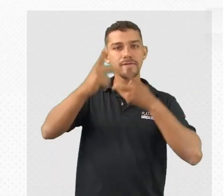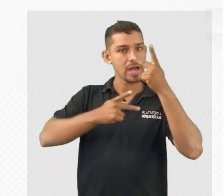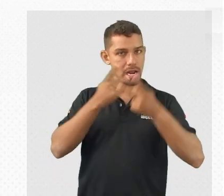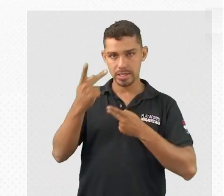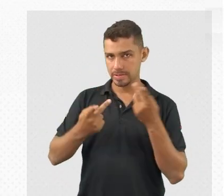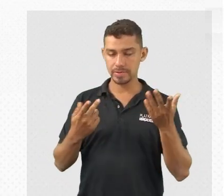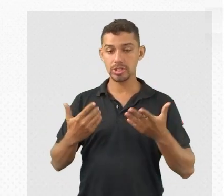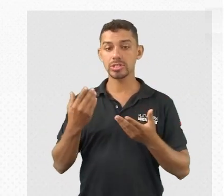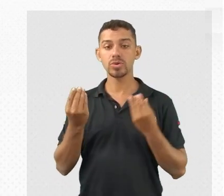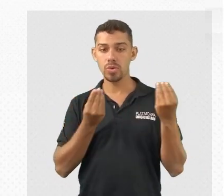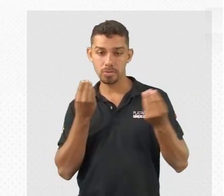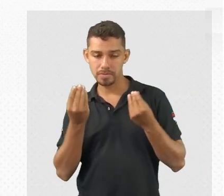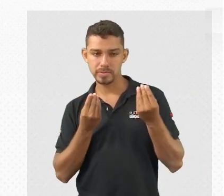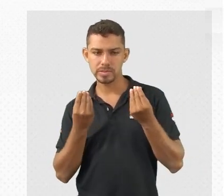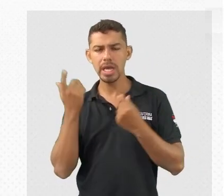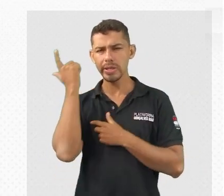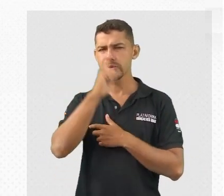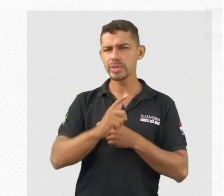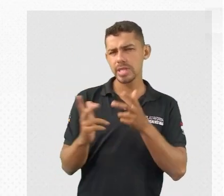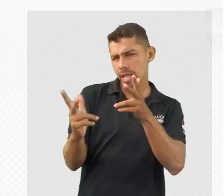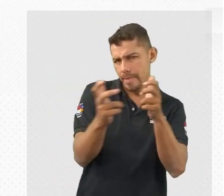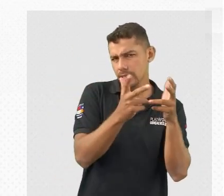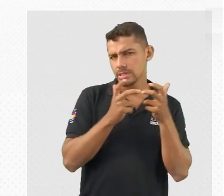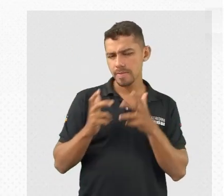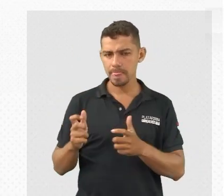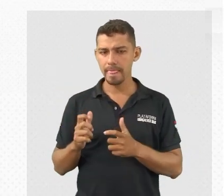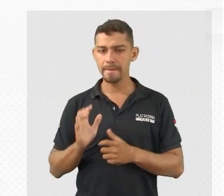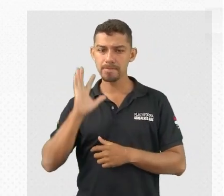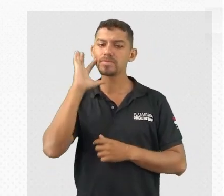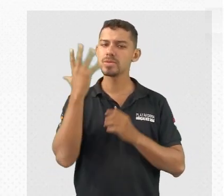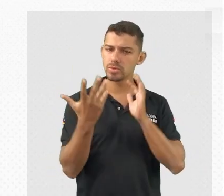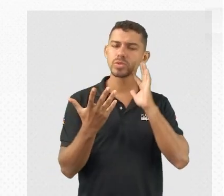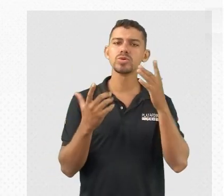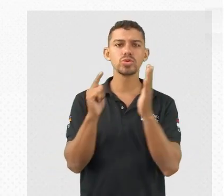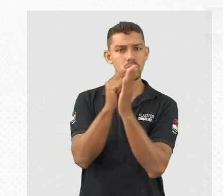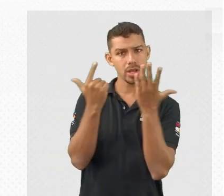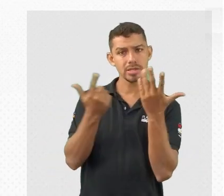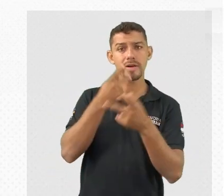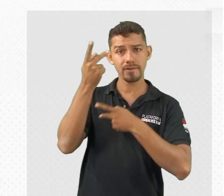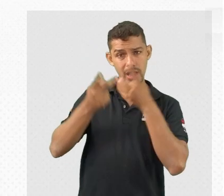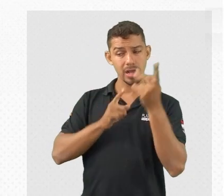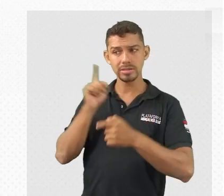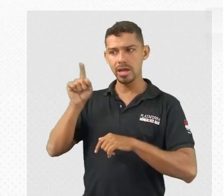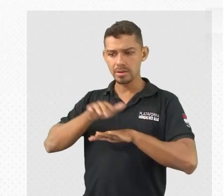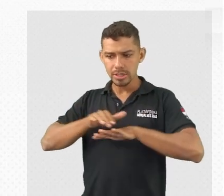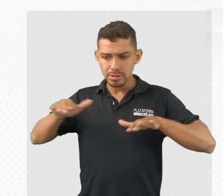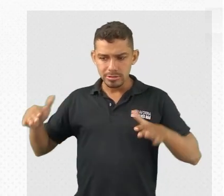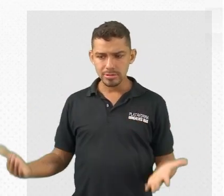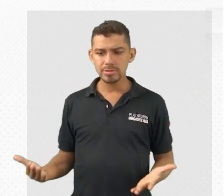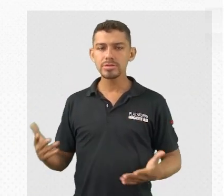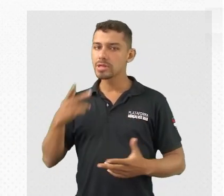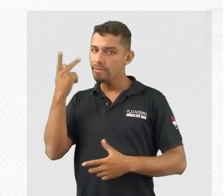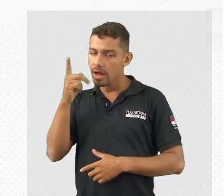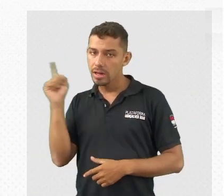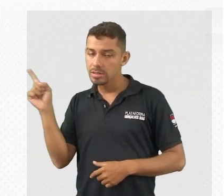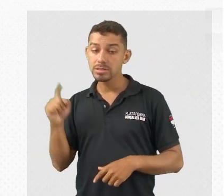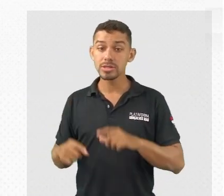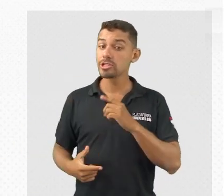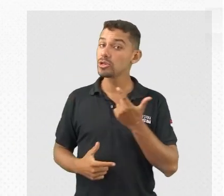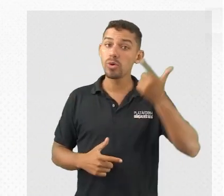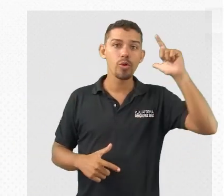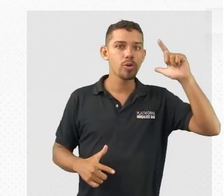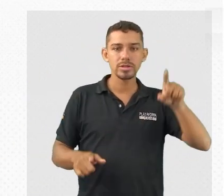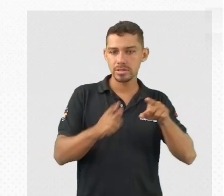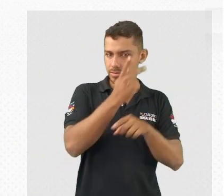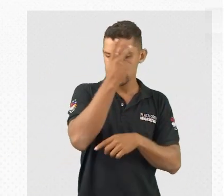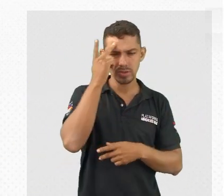ser dito, né? A gente consegue perceber uma coisa como um jornalista fala quando está na bancada de um jornal, outra coisa é como